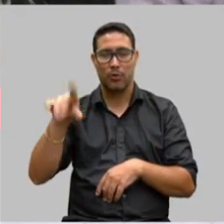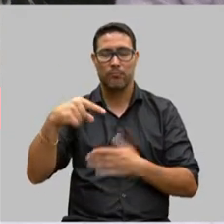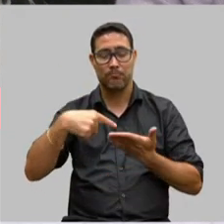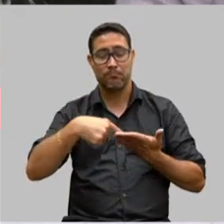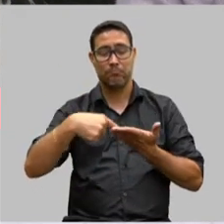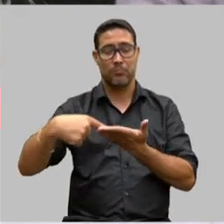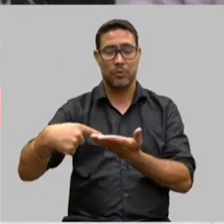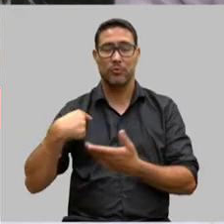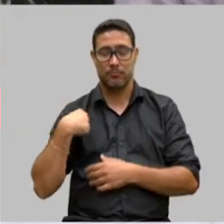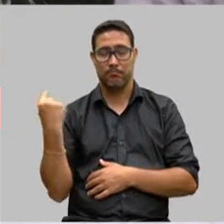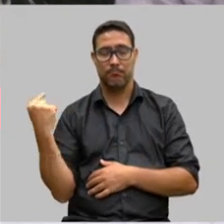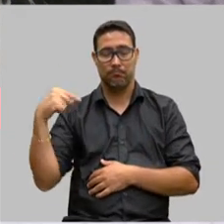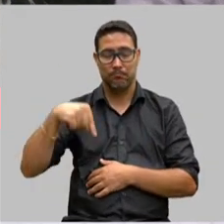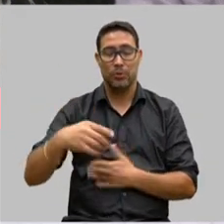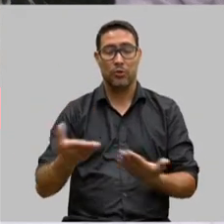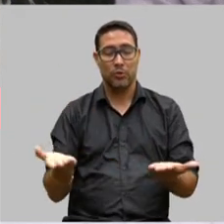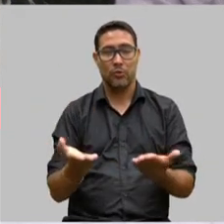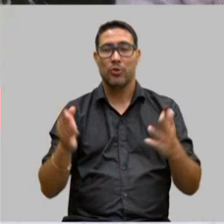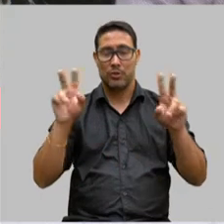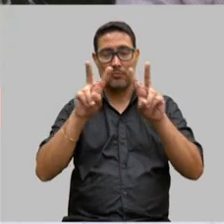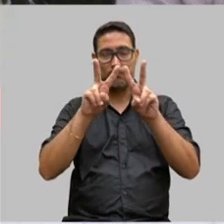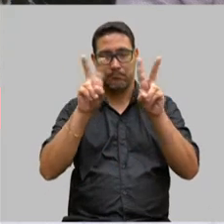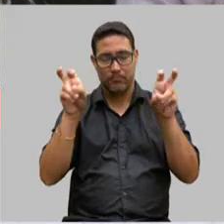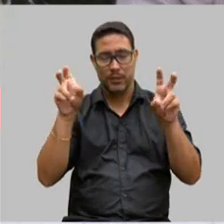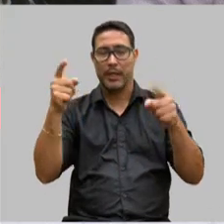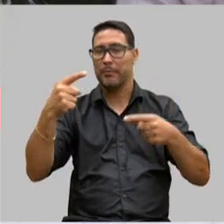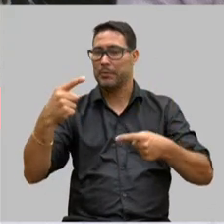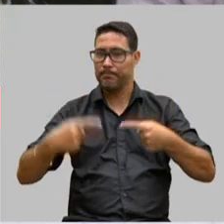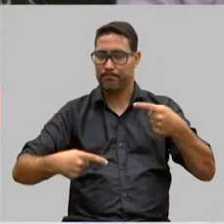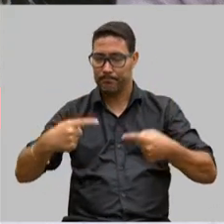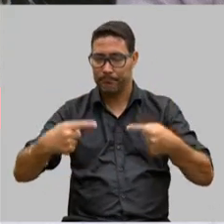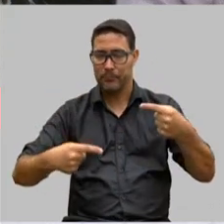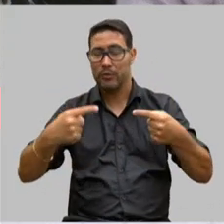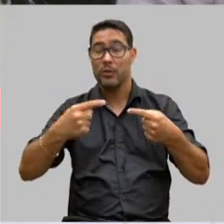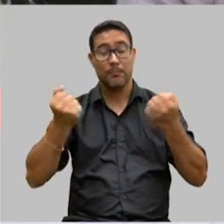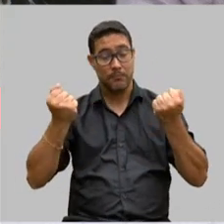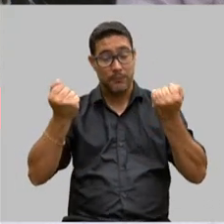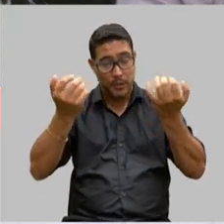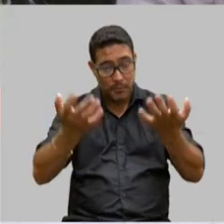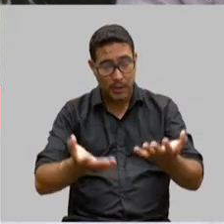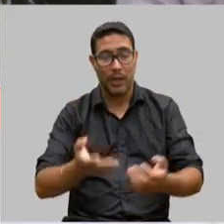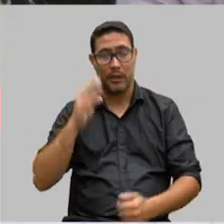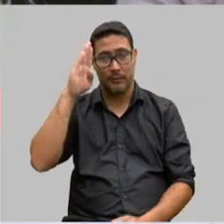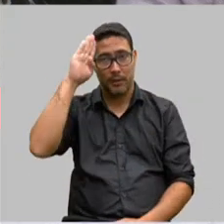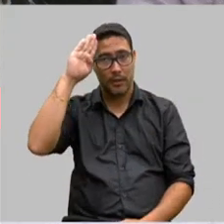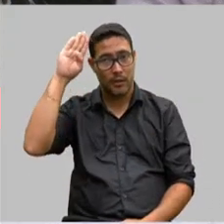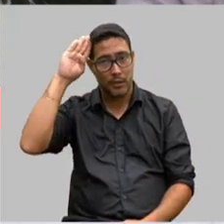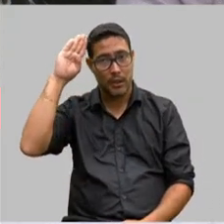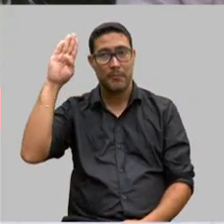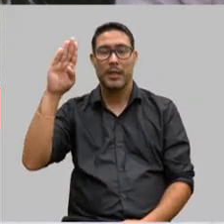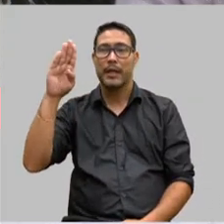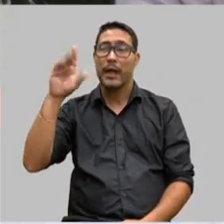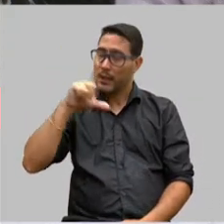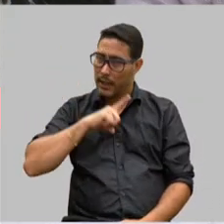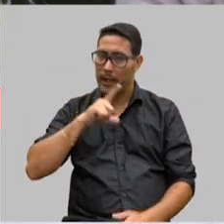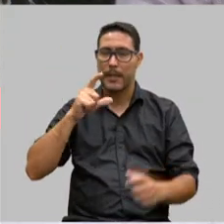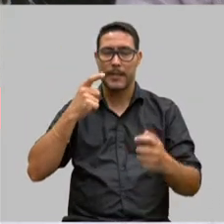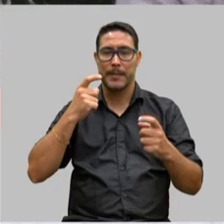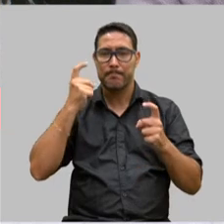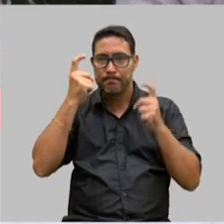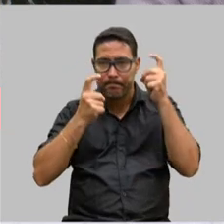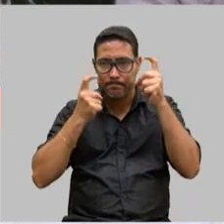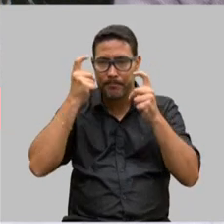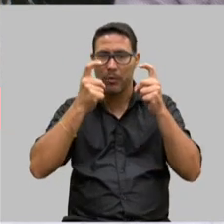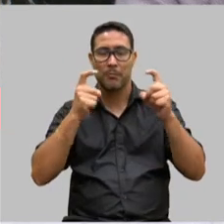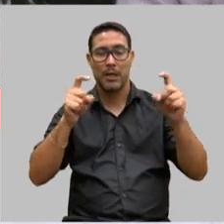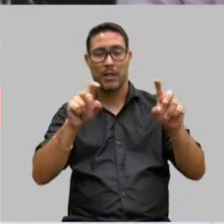projeto, dessa importante discussão, e dizer que a academia se preocupa sobre esse tema, especialmente no caso